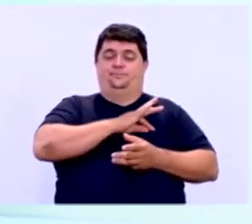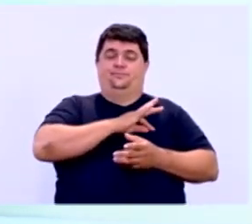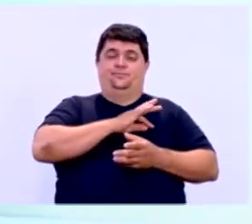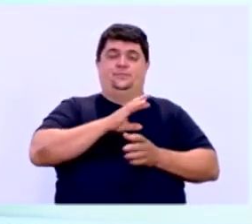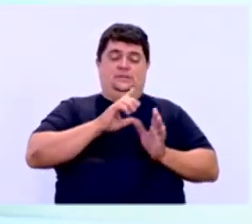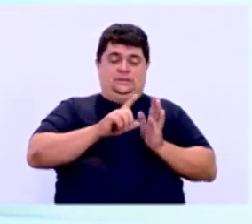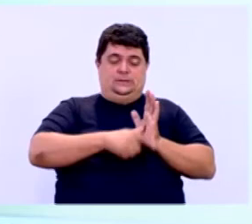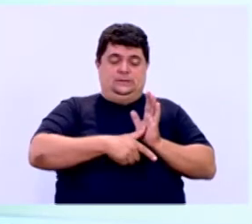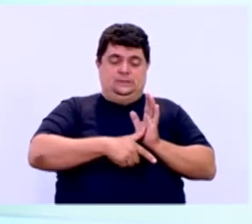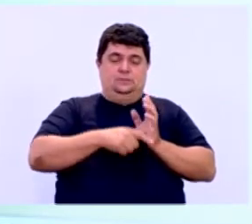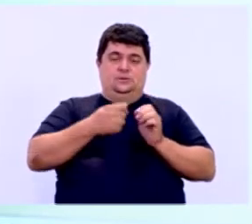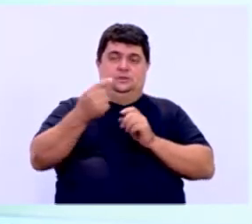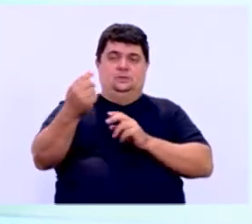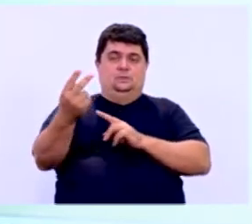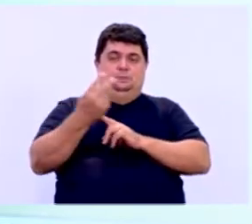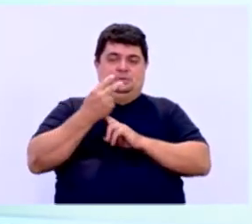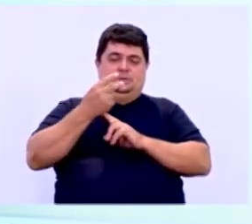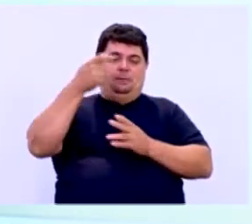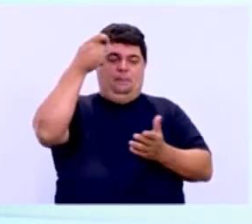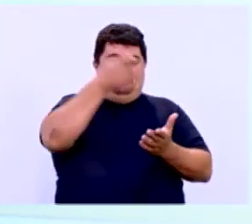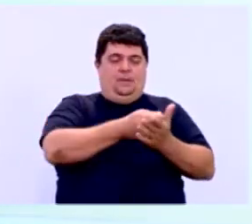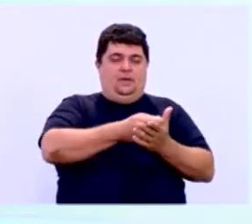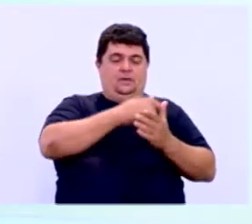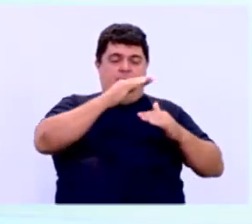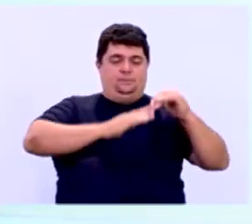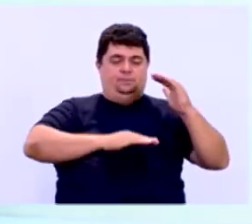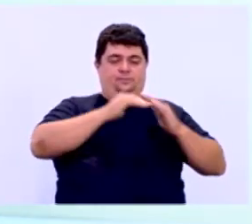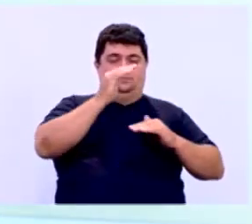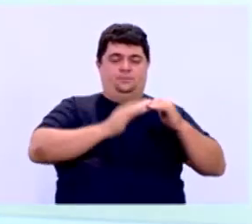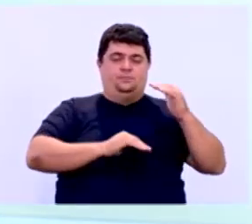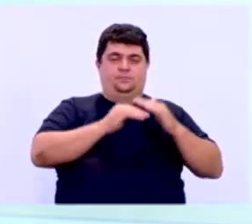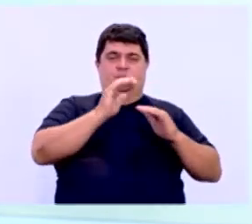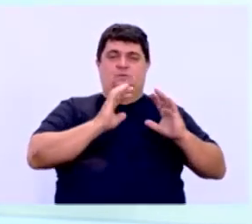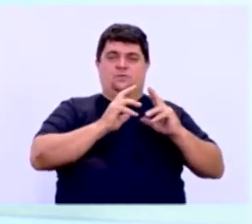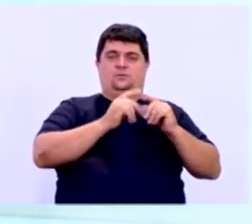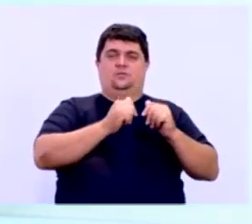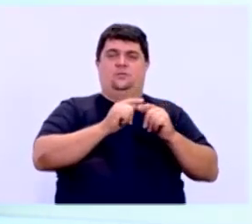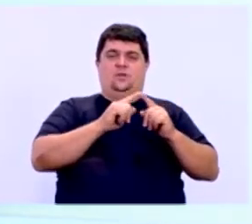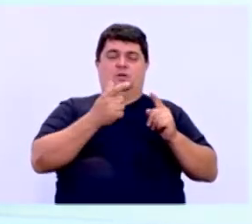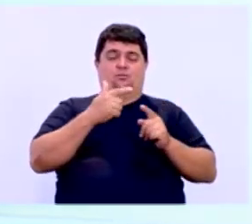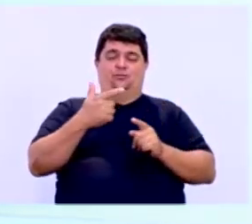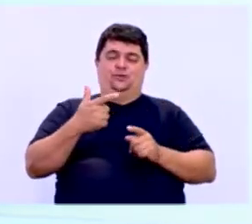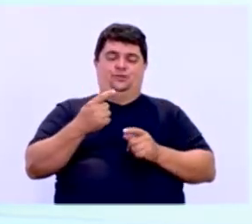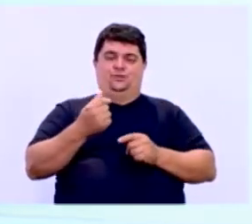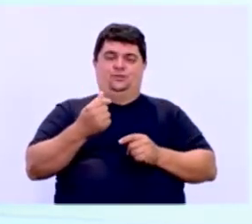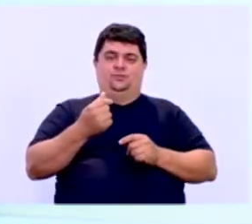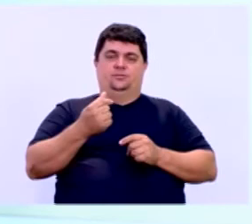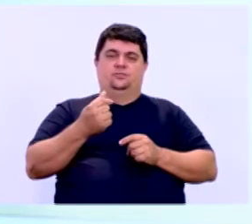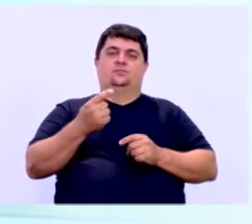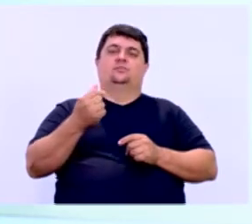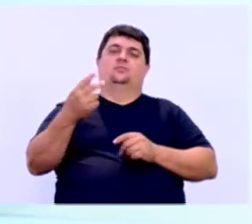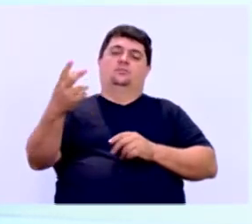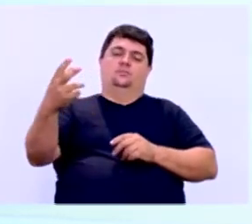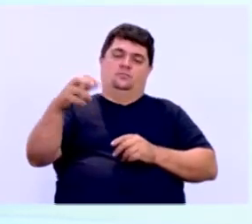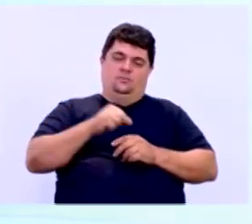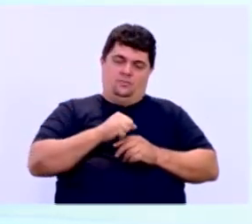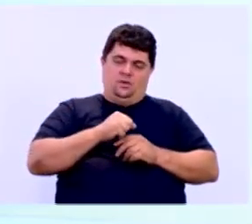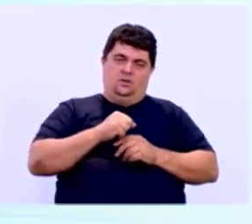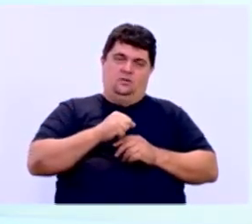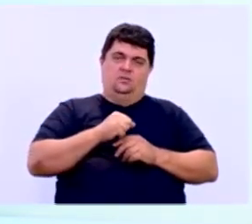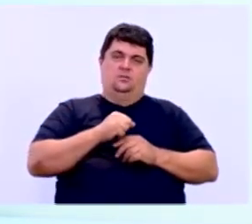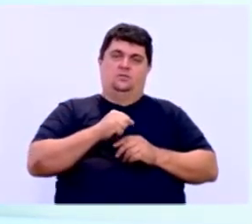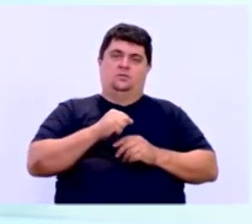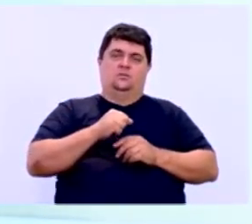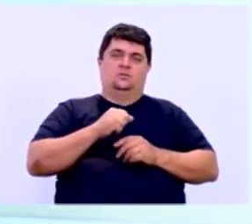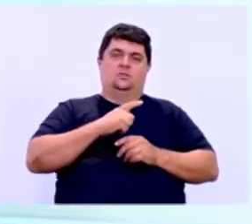seus funcionários. Né? Preciso pagar os meus colaboradores, mas eu não tenho dinheiro. Então a organização vai e busca